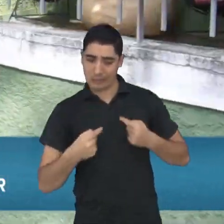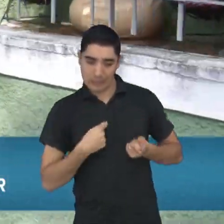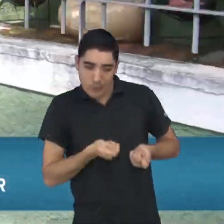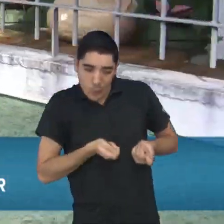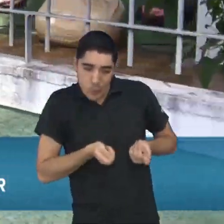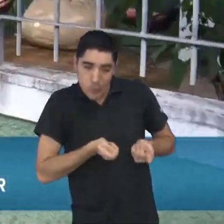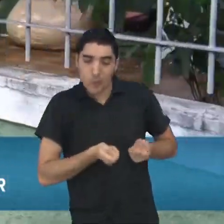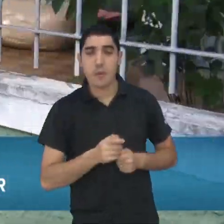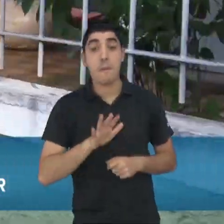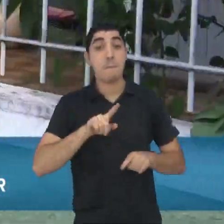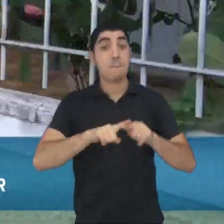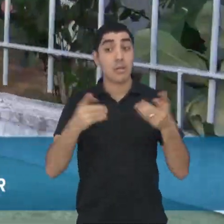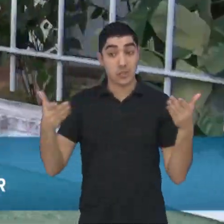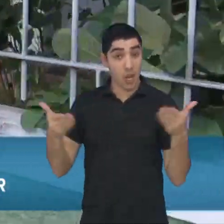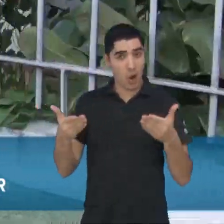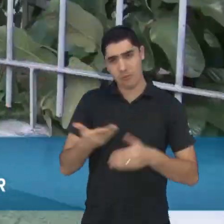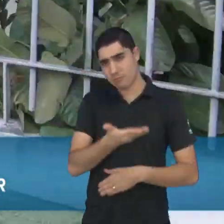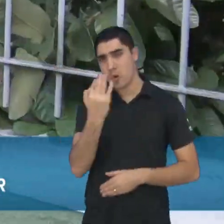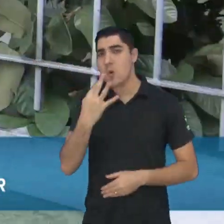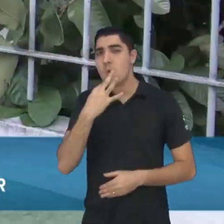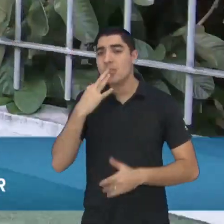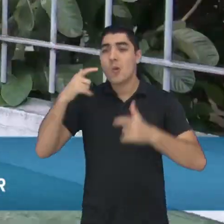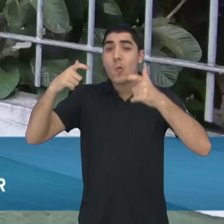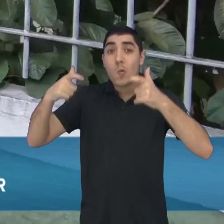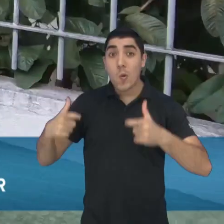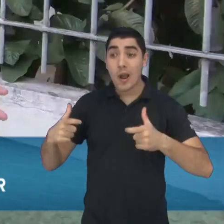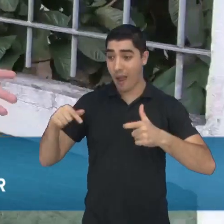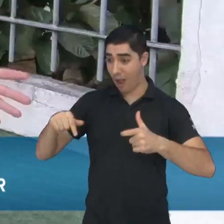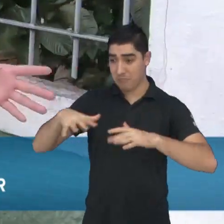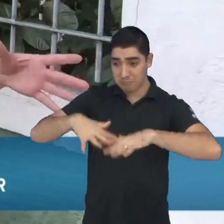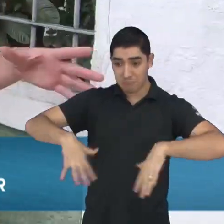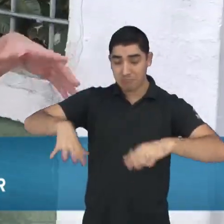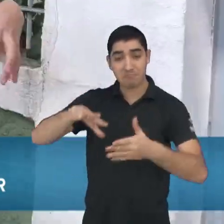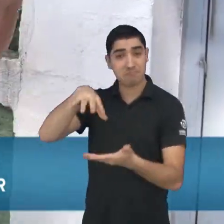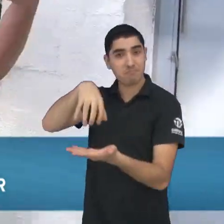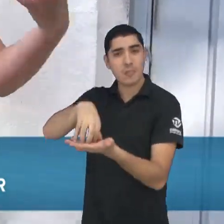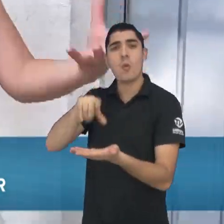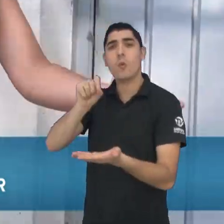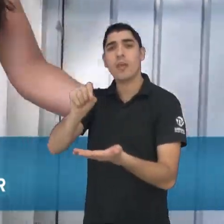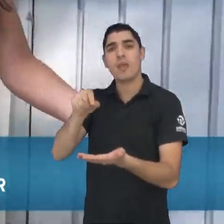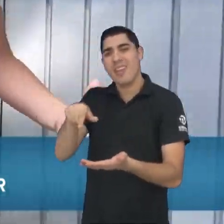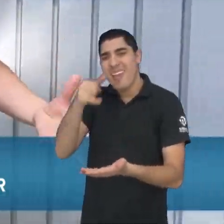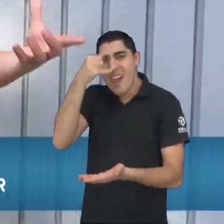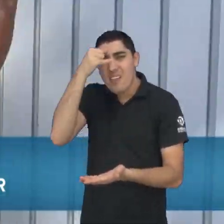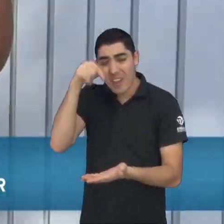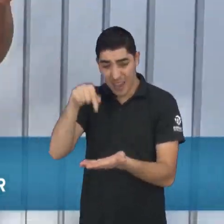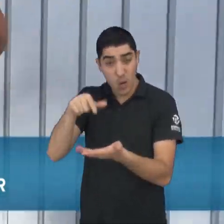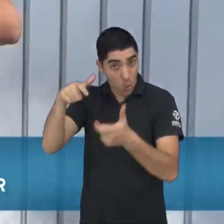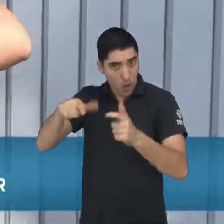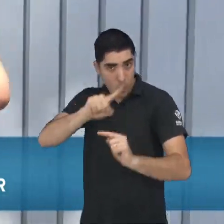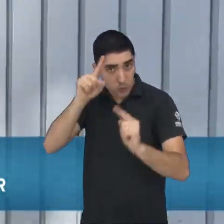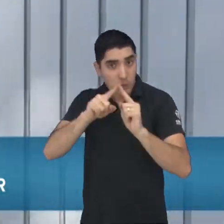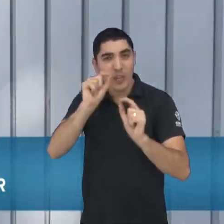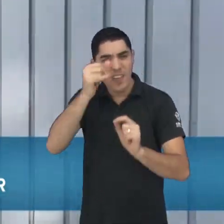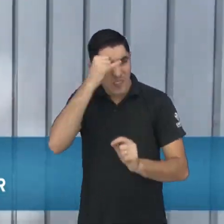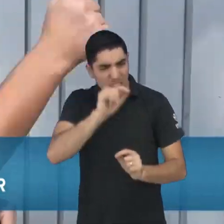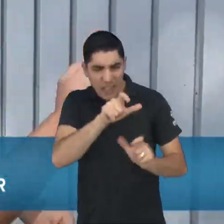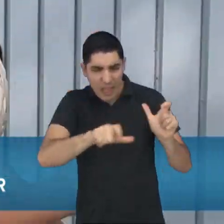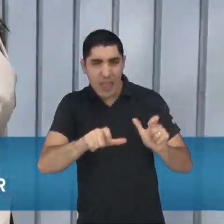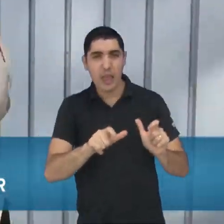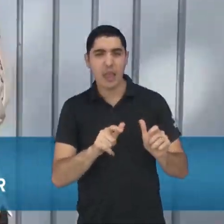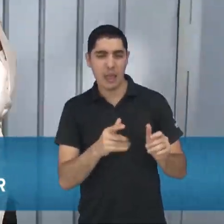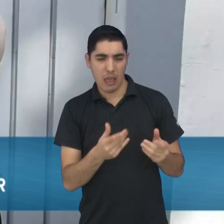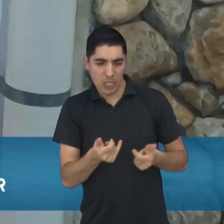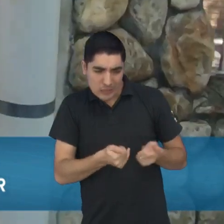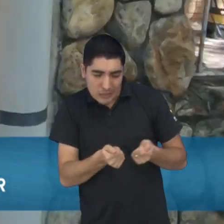um local que vai na contramão dessa realidade e visa estimular o contato social e a criatividade. Vamos